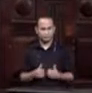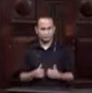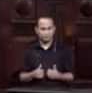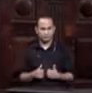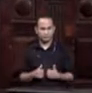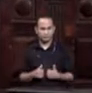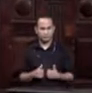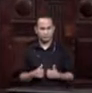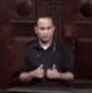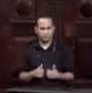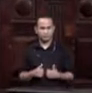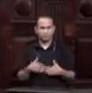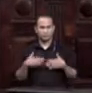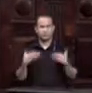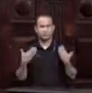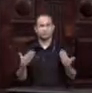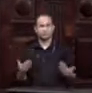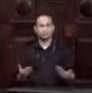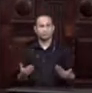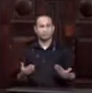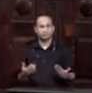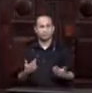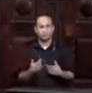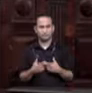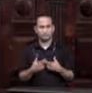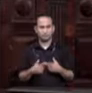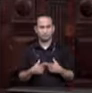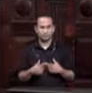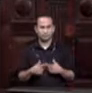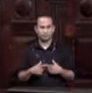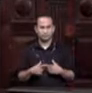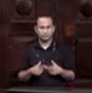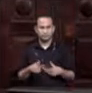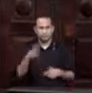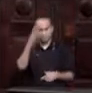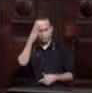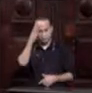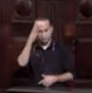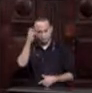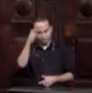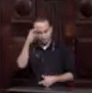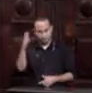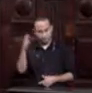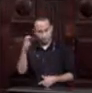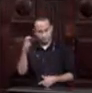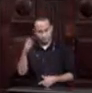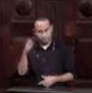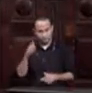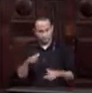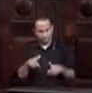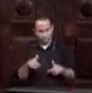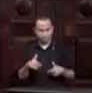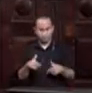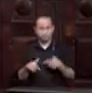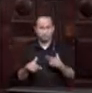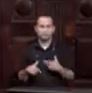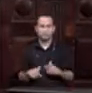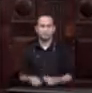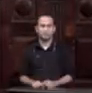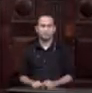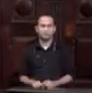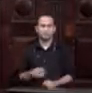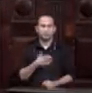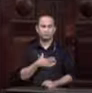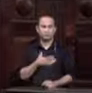Eu não me surpreendi, que eu já conhecia Vossa Excelência de anos e sei da sua competência, da sua capacidade. Por outro lado, presidente, eu gostaria